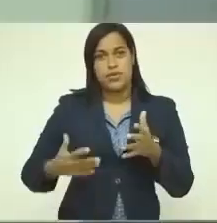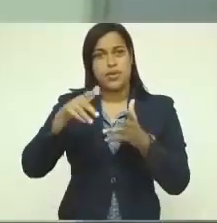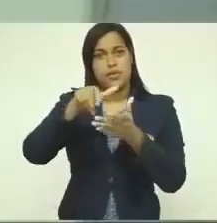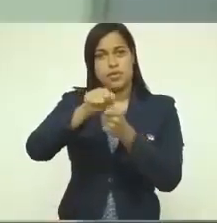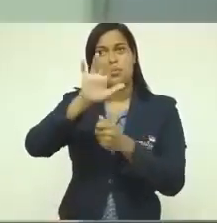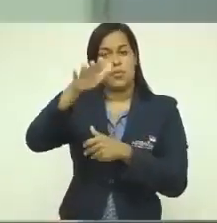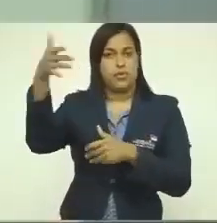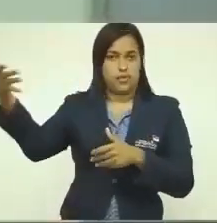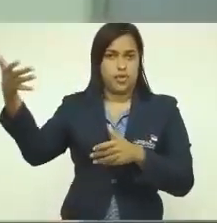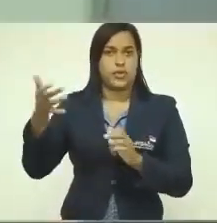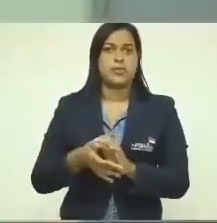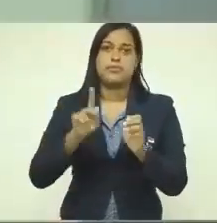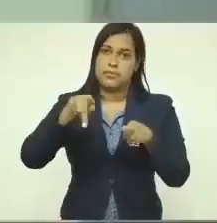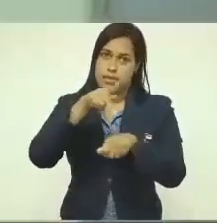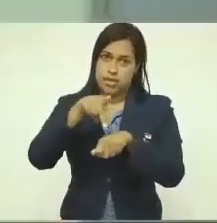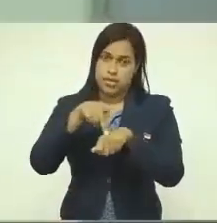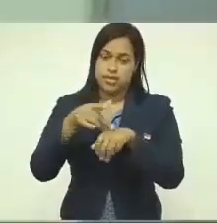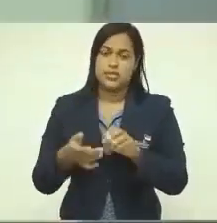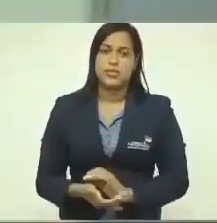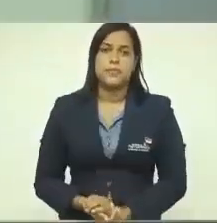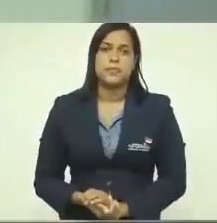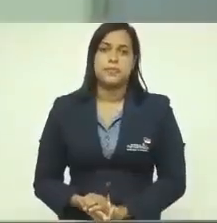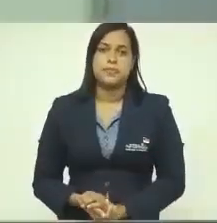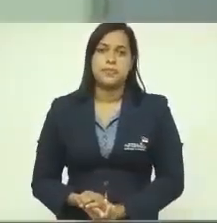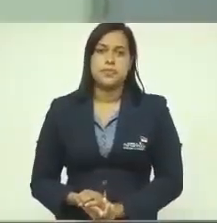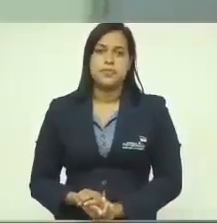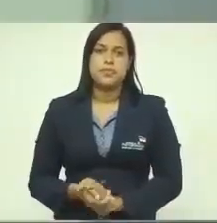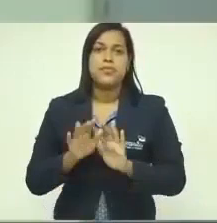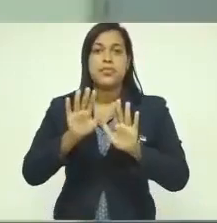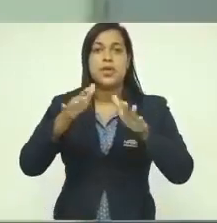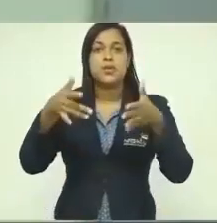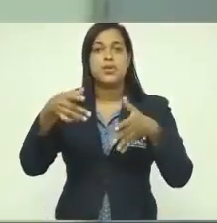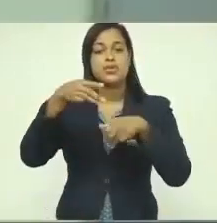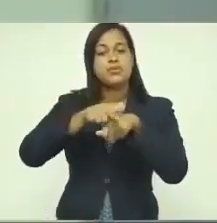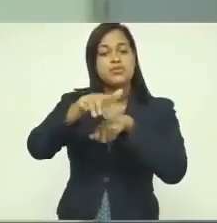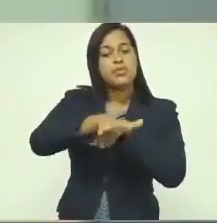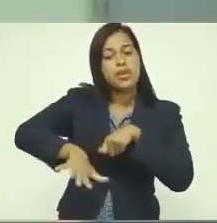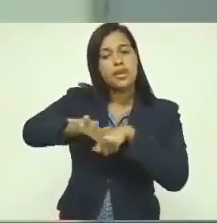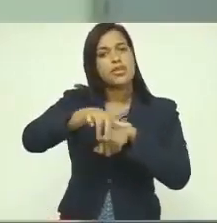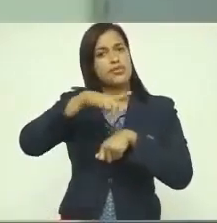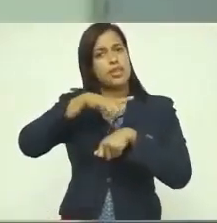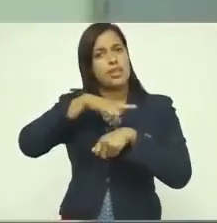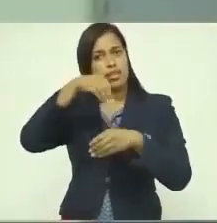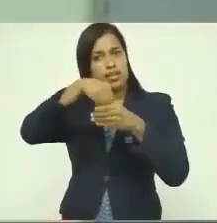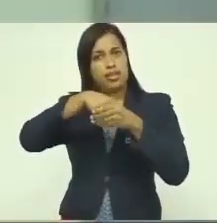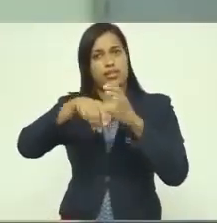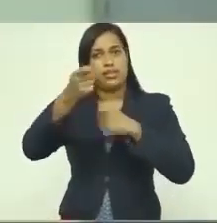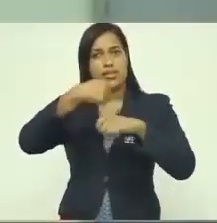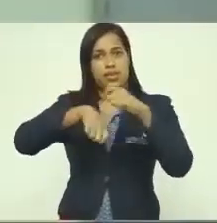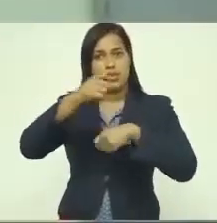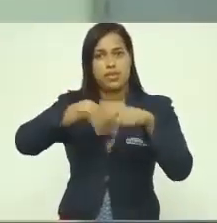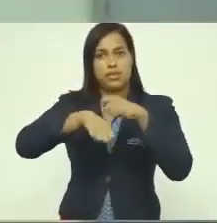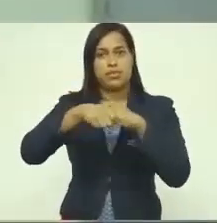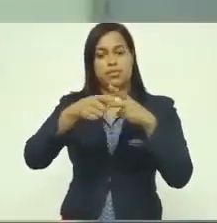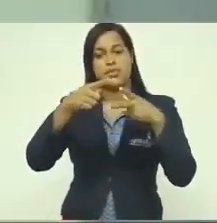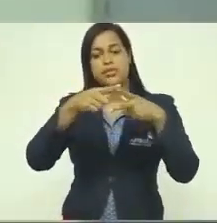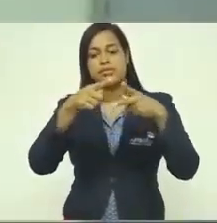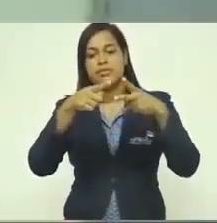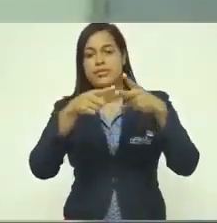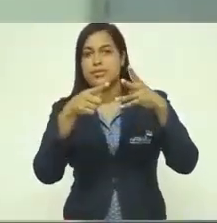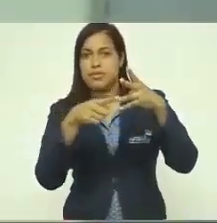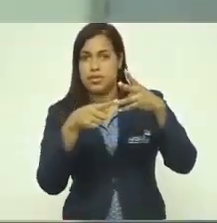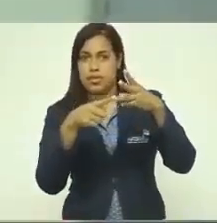mundo. E quais são os mercados que existem em uma economia? Basicamente, 3 mercados